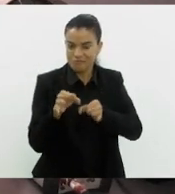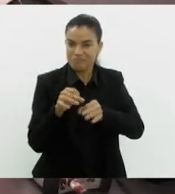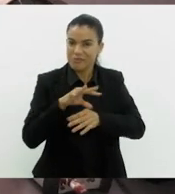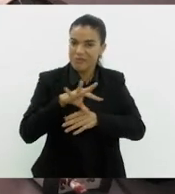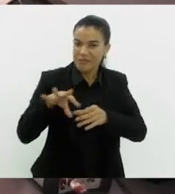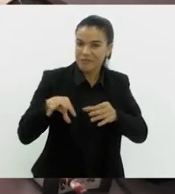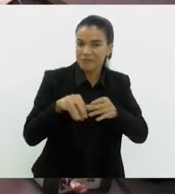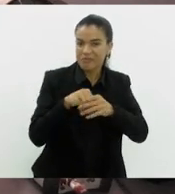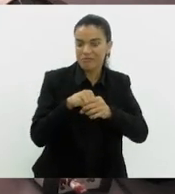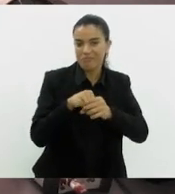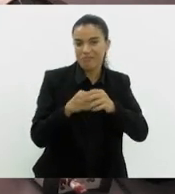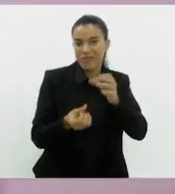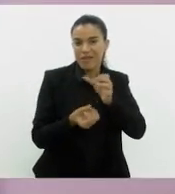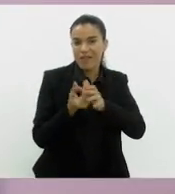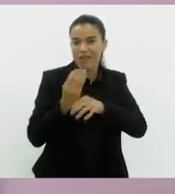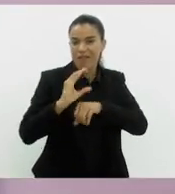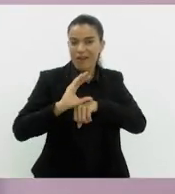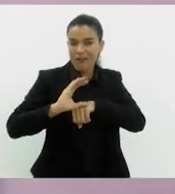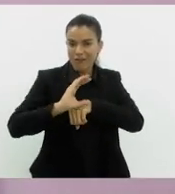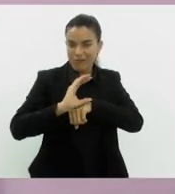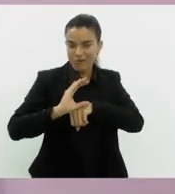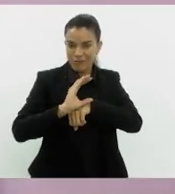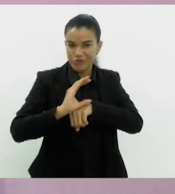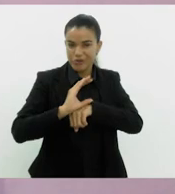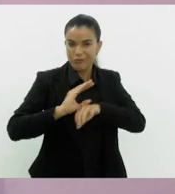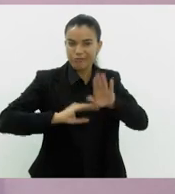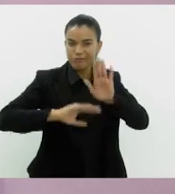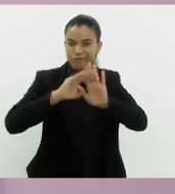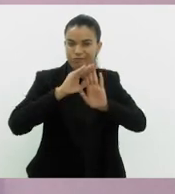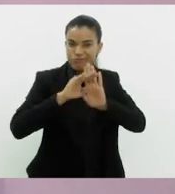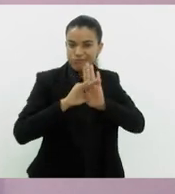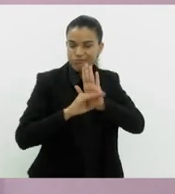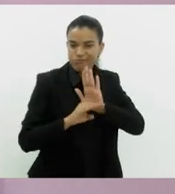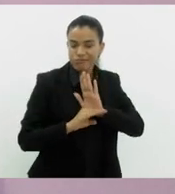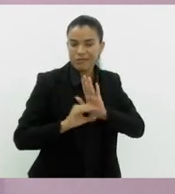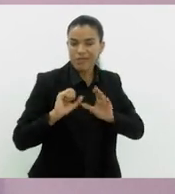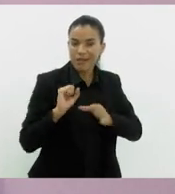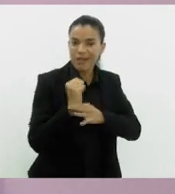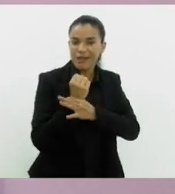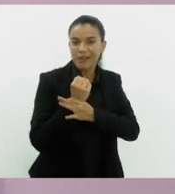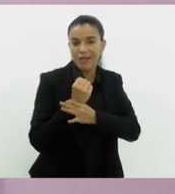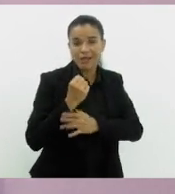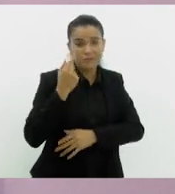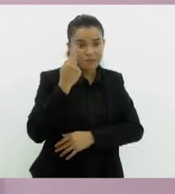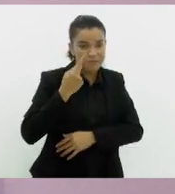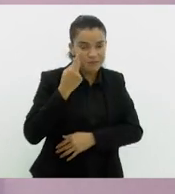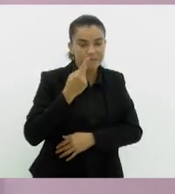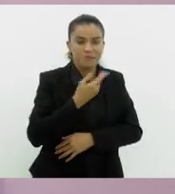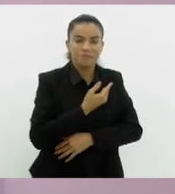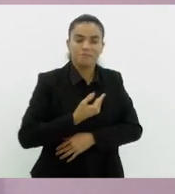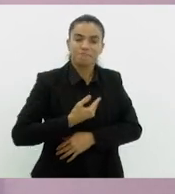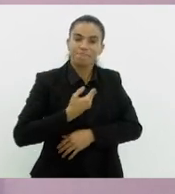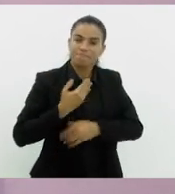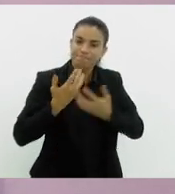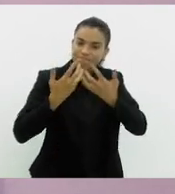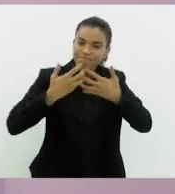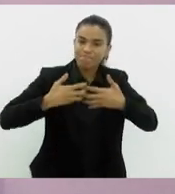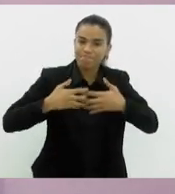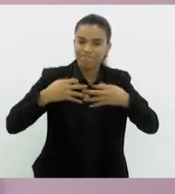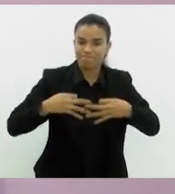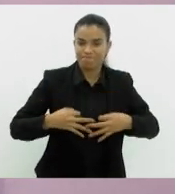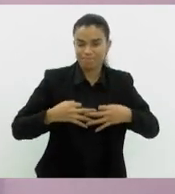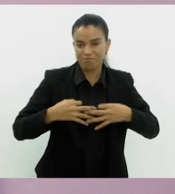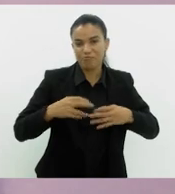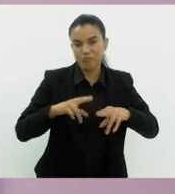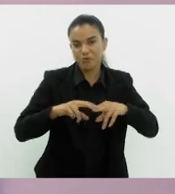que constitucionalmente está previsto de garantir que as políticas públicas funcionem. Então, a gente conta com o